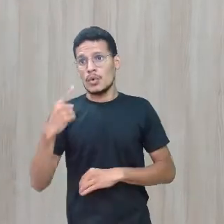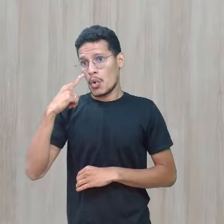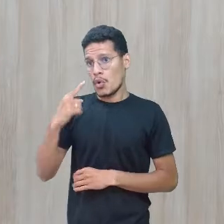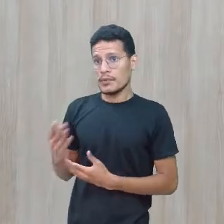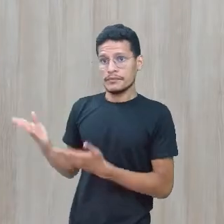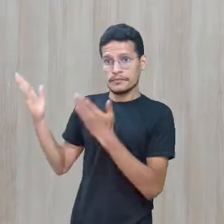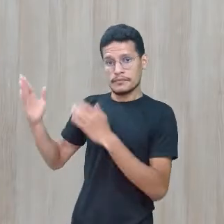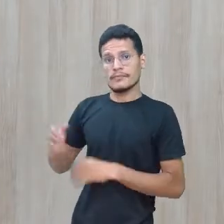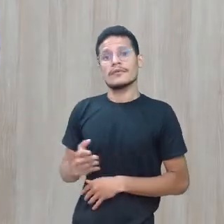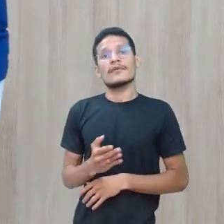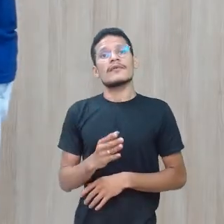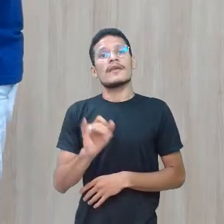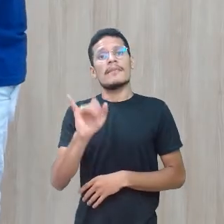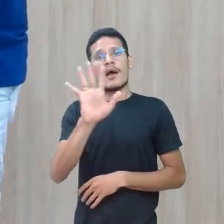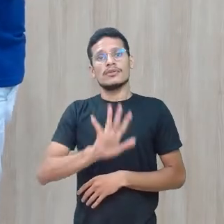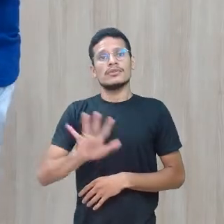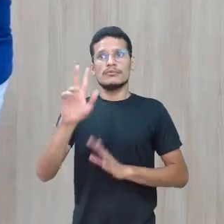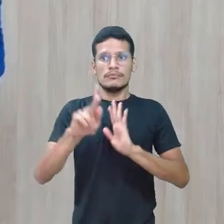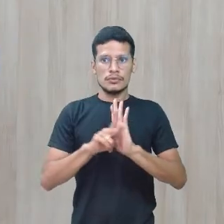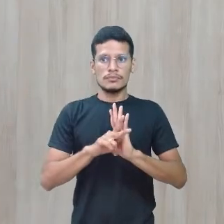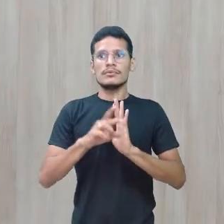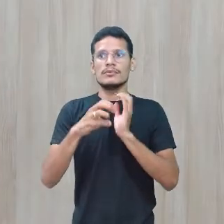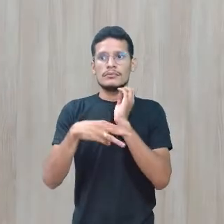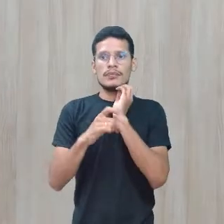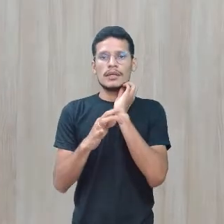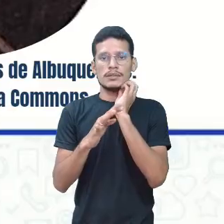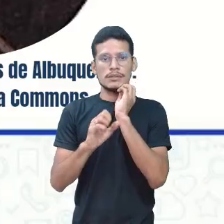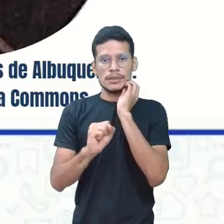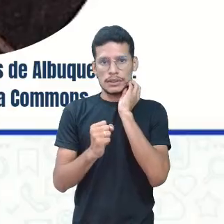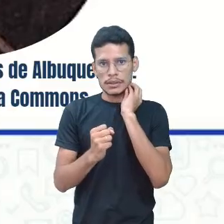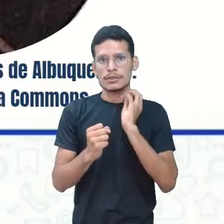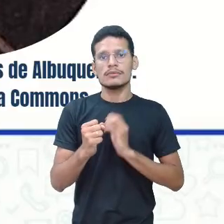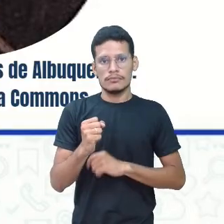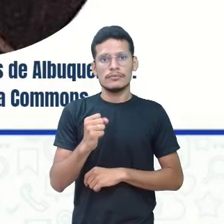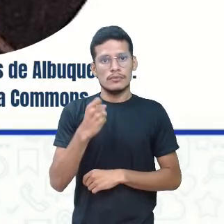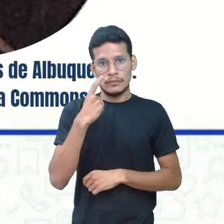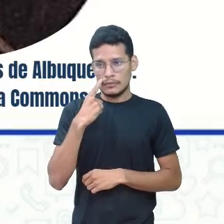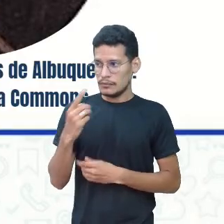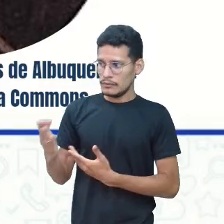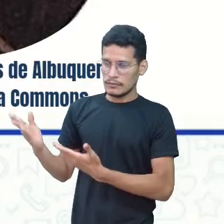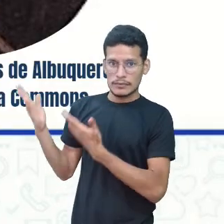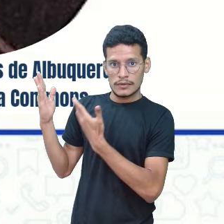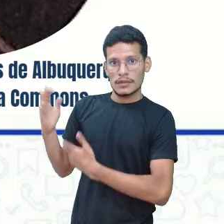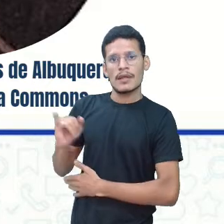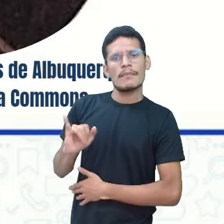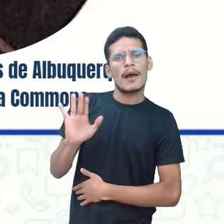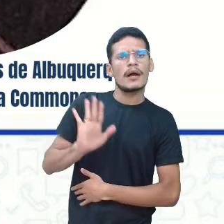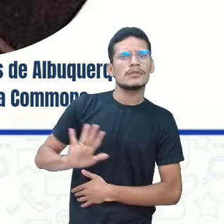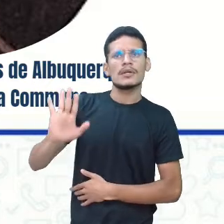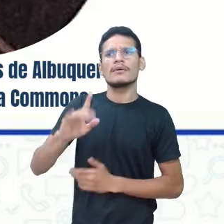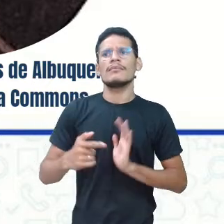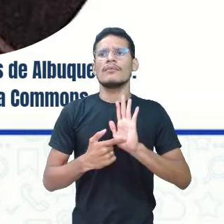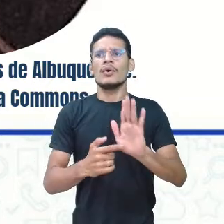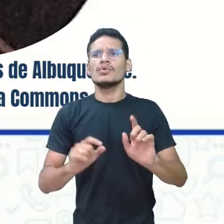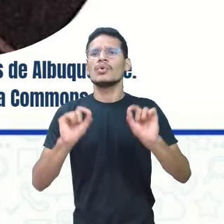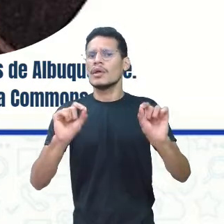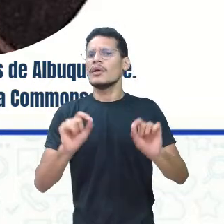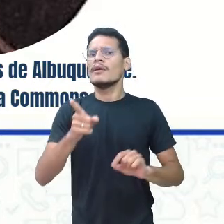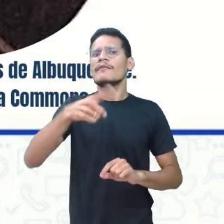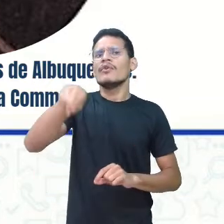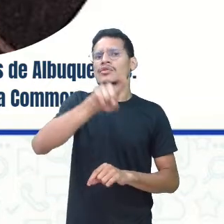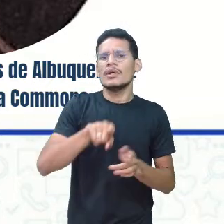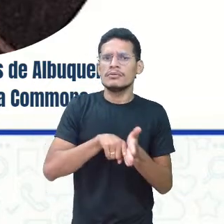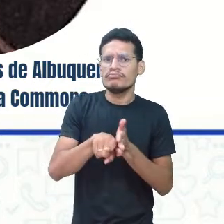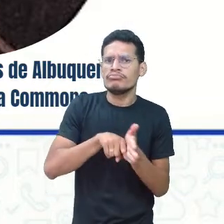uma foto, né, na verdade uma imagem, né, uma imagem do Matias de Albuquerque, né, essa imagem vocês obtêm ela lá